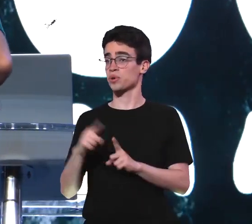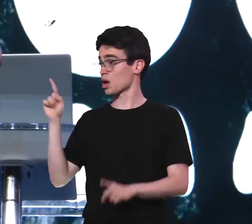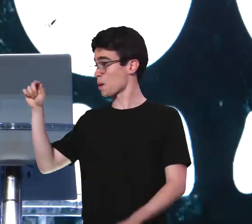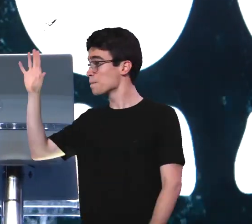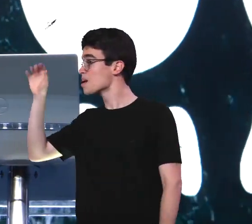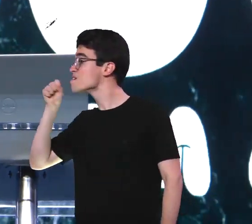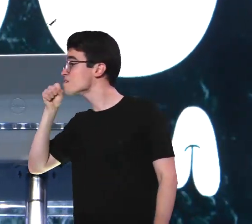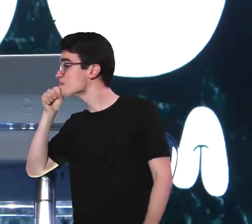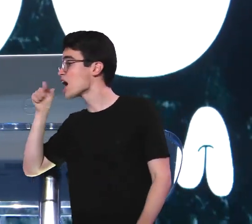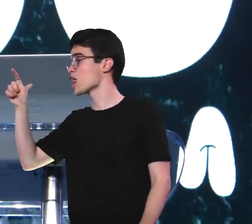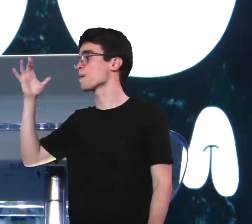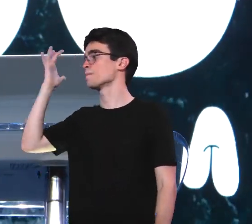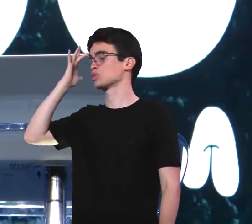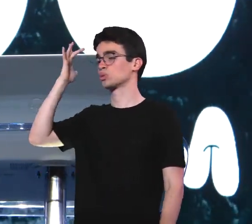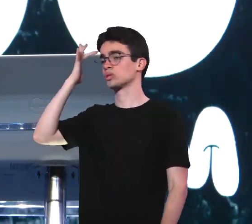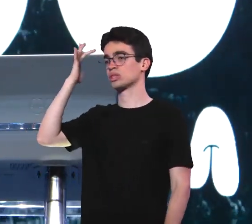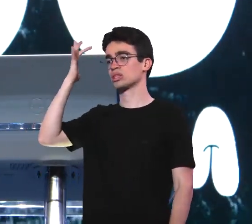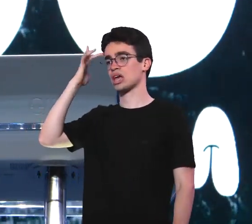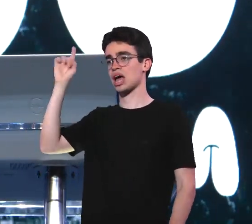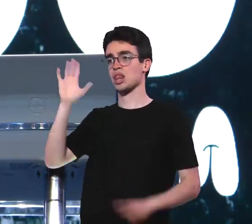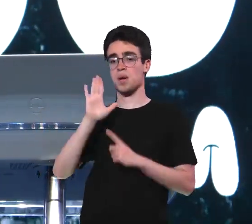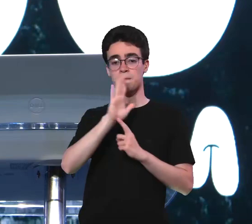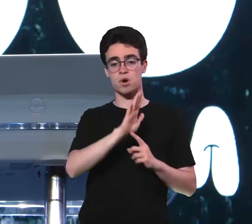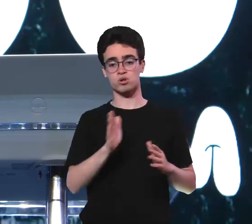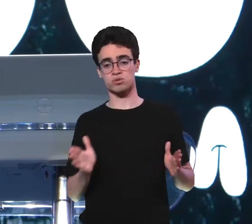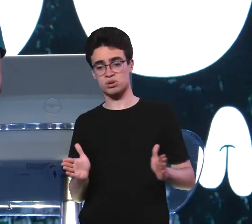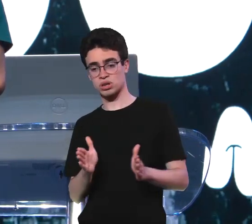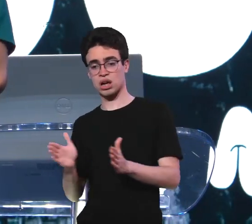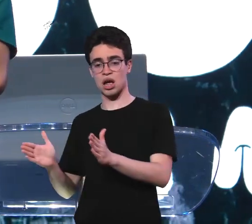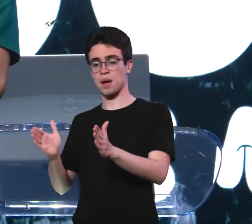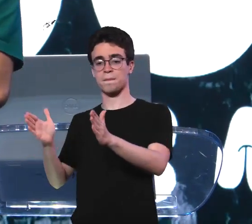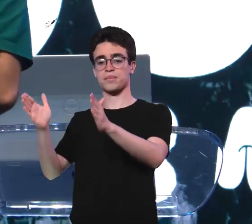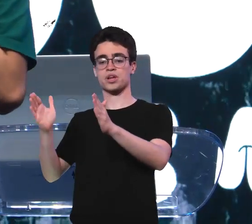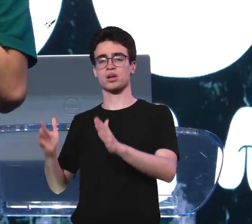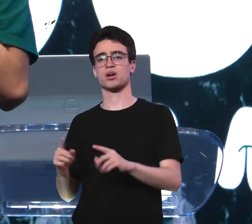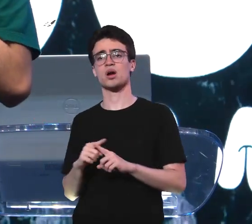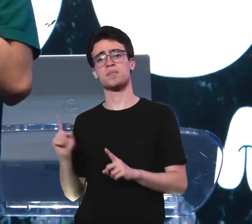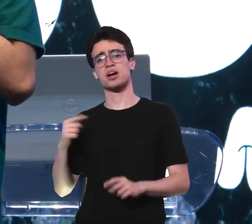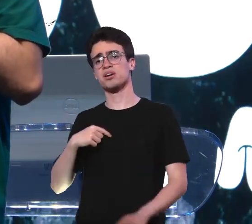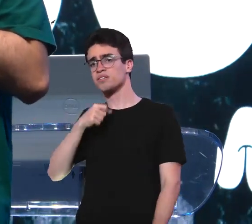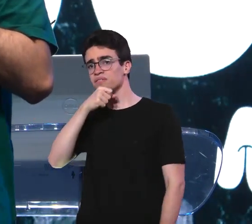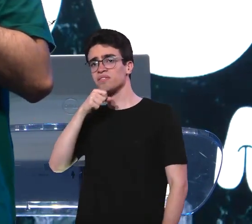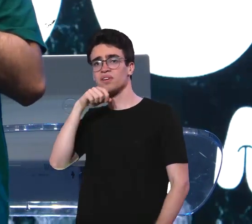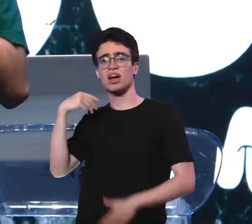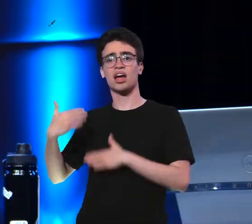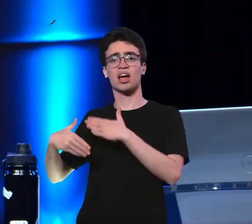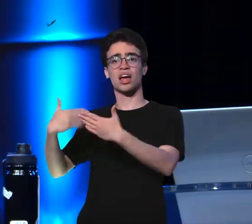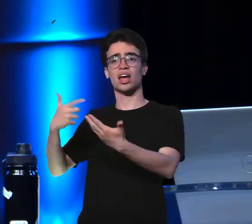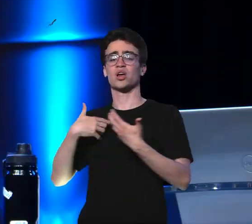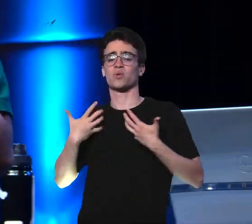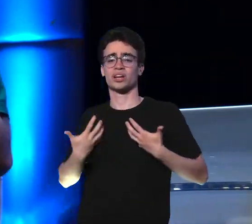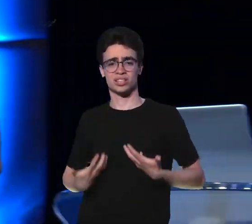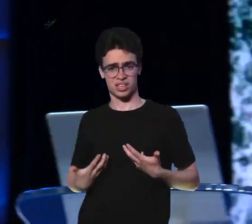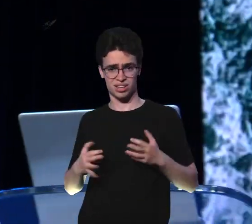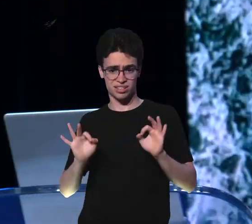tem a maturidade, ele mostra o caminho, ele sabe o caminho das pedras, mas você vai ficando mais velho, você vai ficando mais cansado, é ou